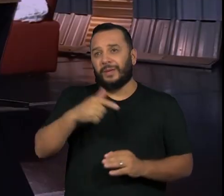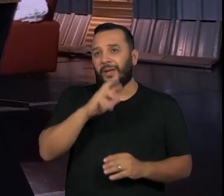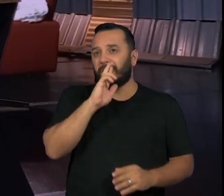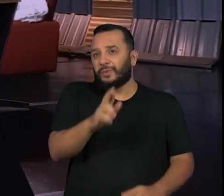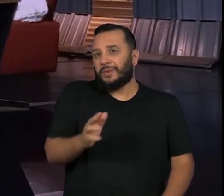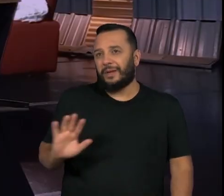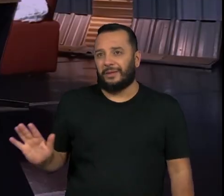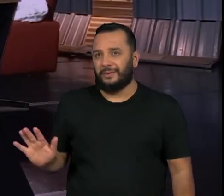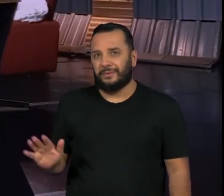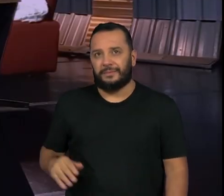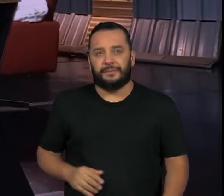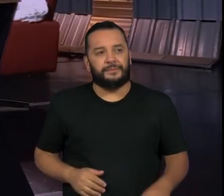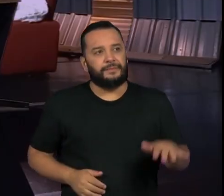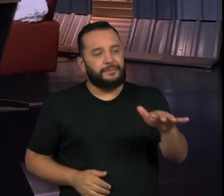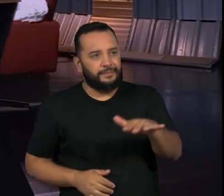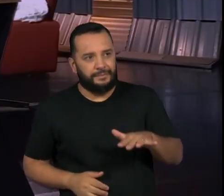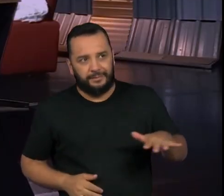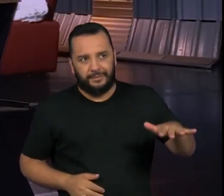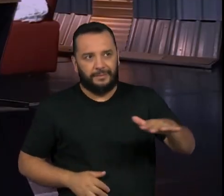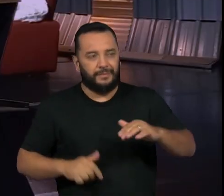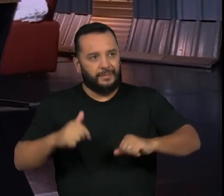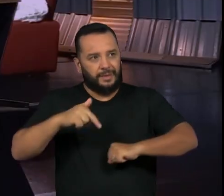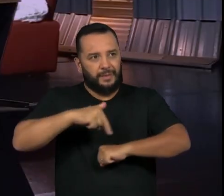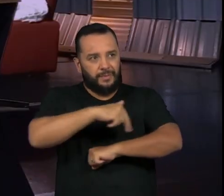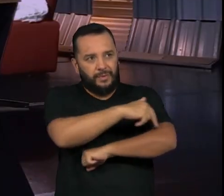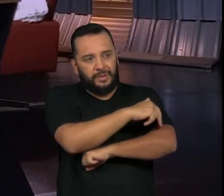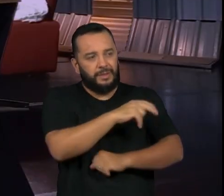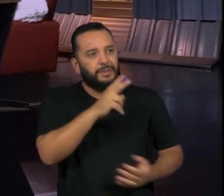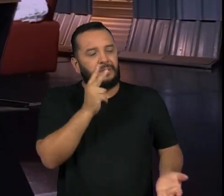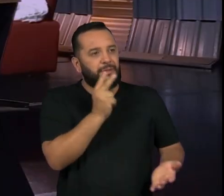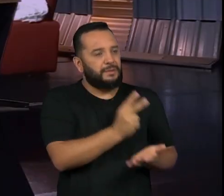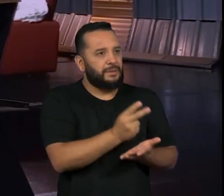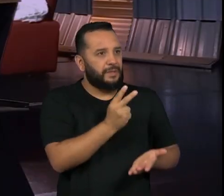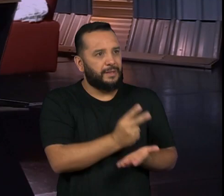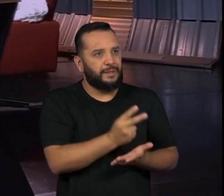No mercado da moda, sempre tem presença, né,